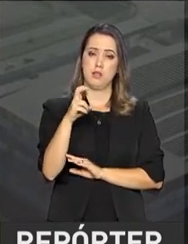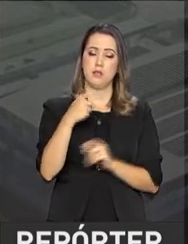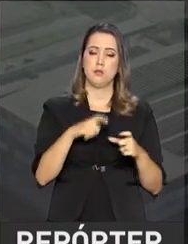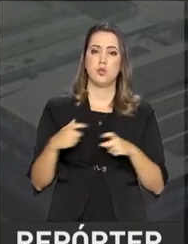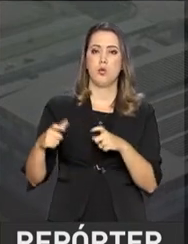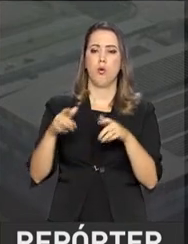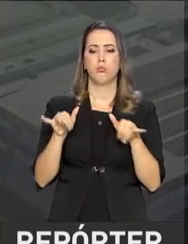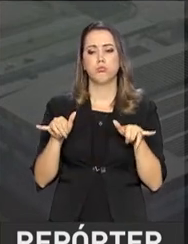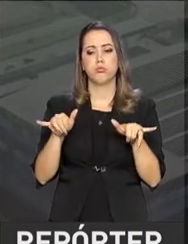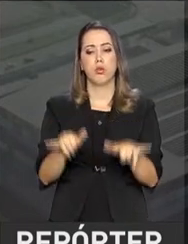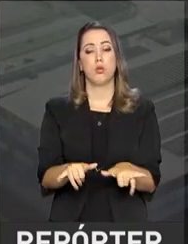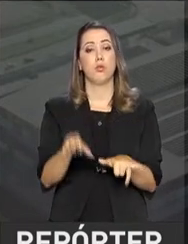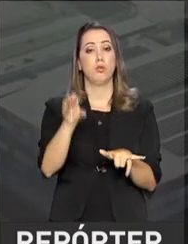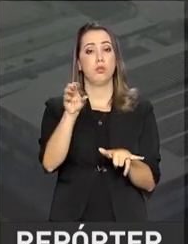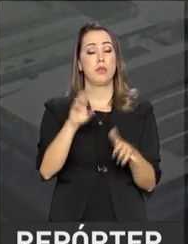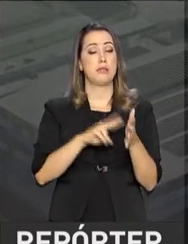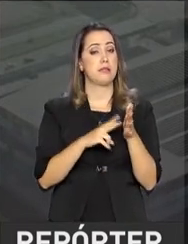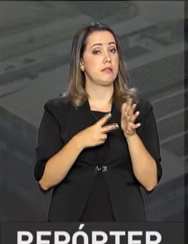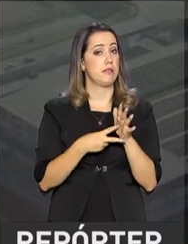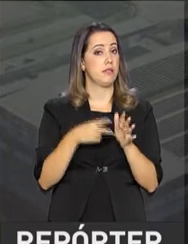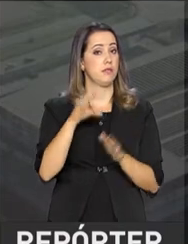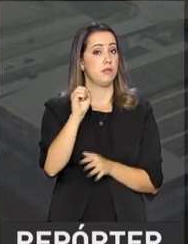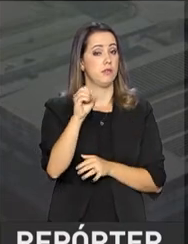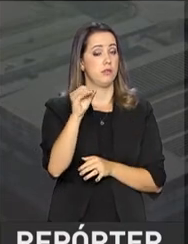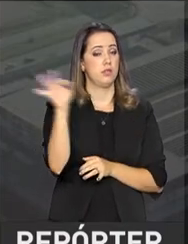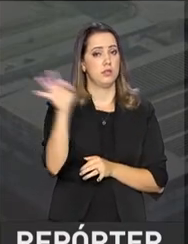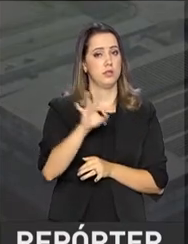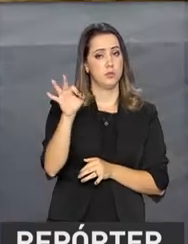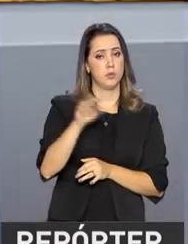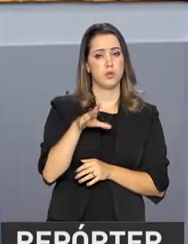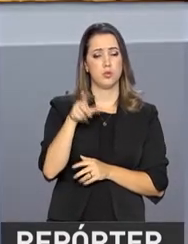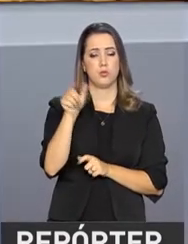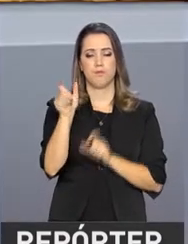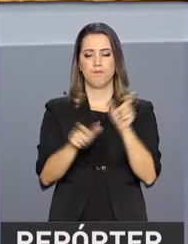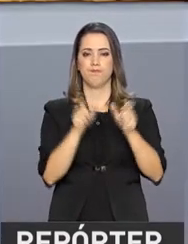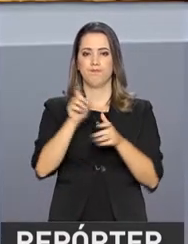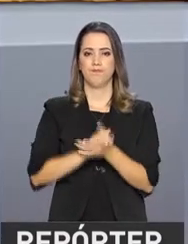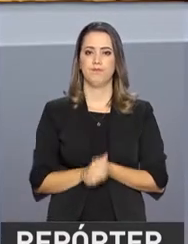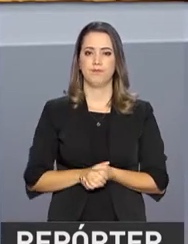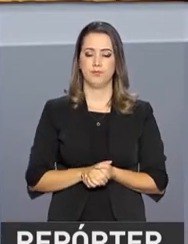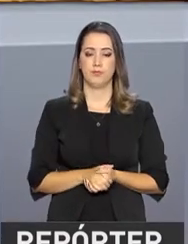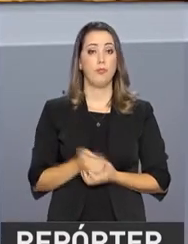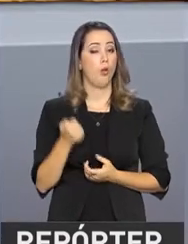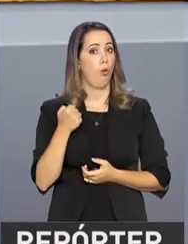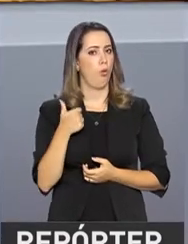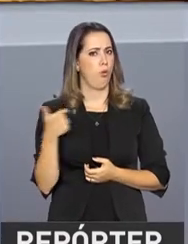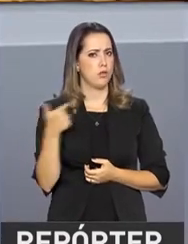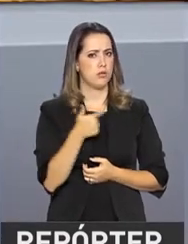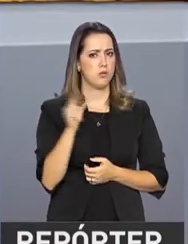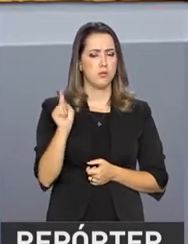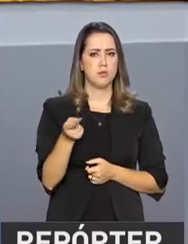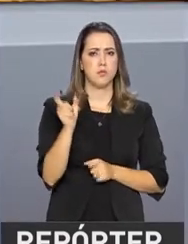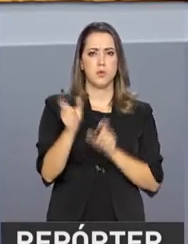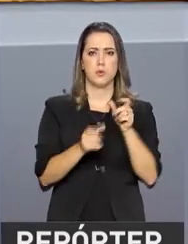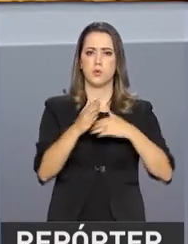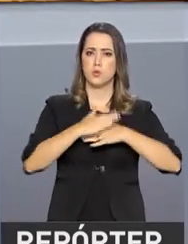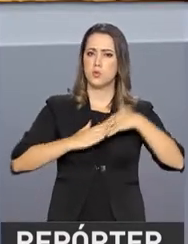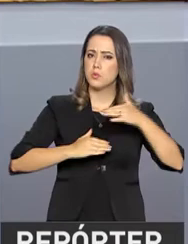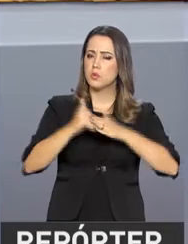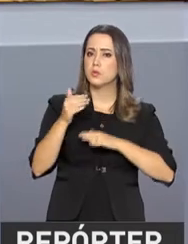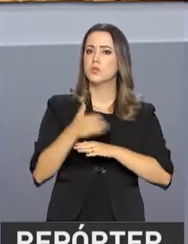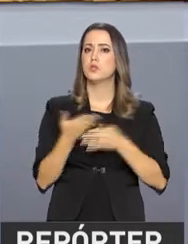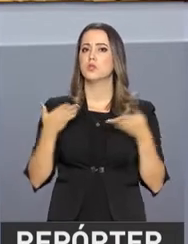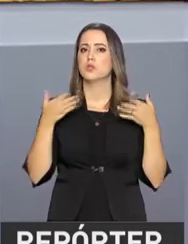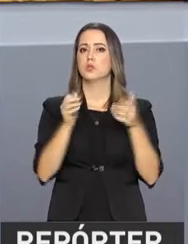80% da movimentação de passageiros do país quase 12 mil profissionais estão envolvidos no esquema